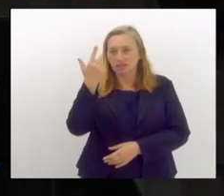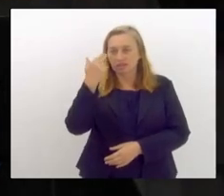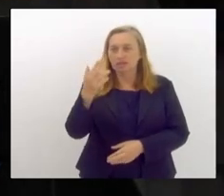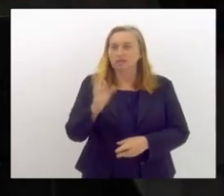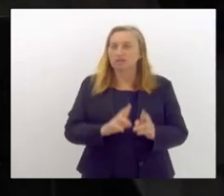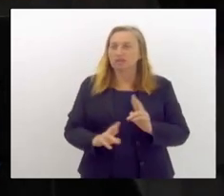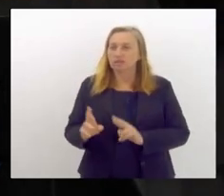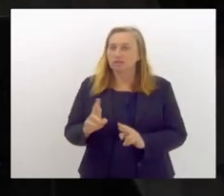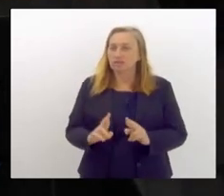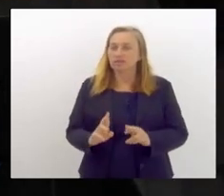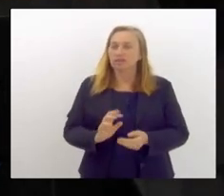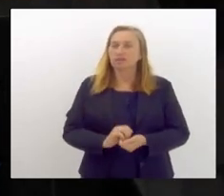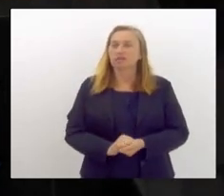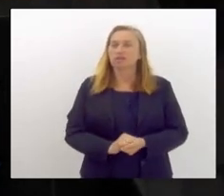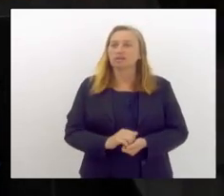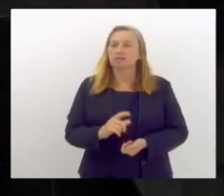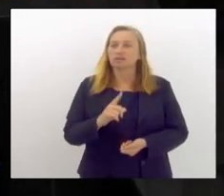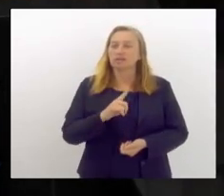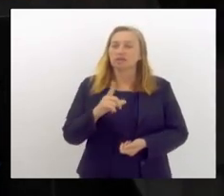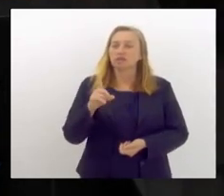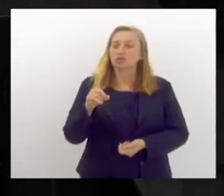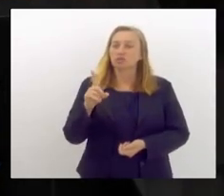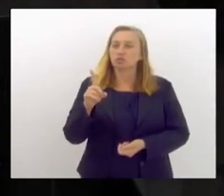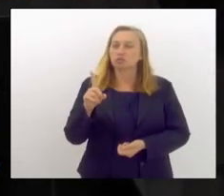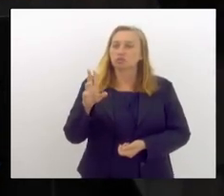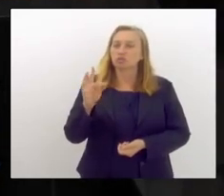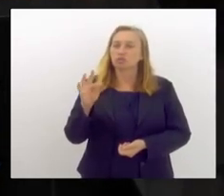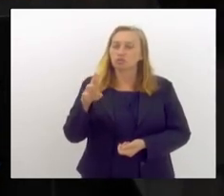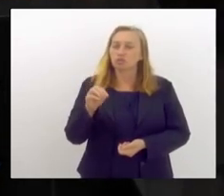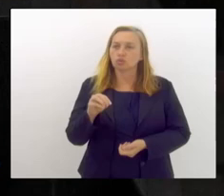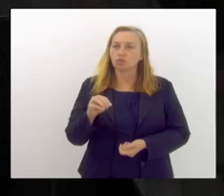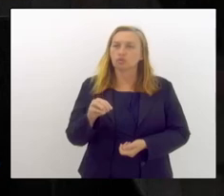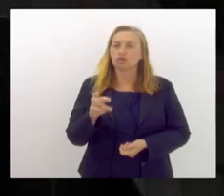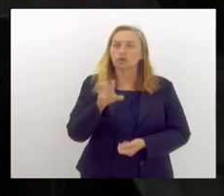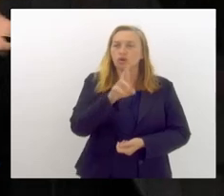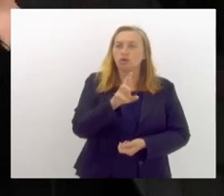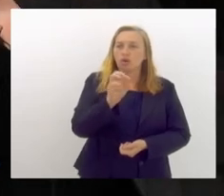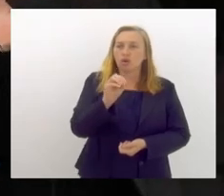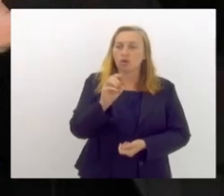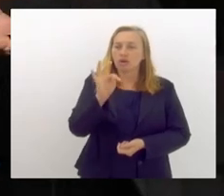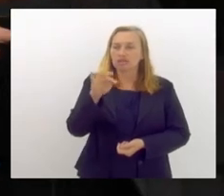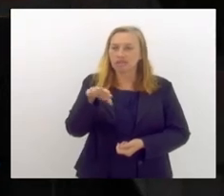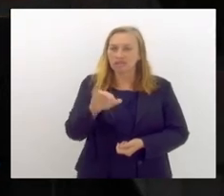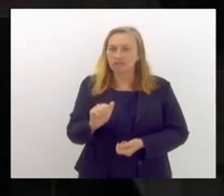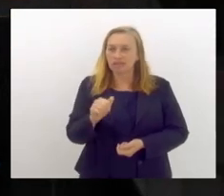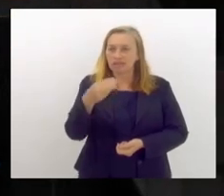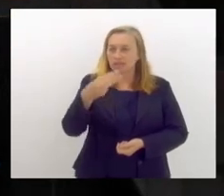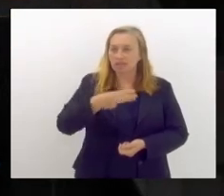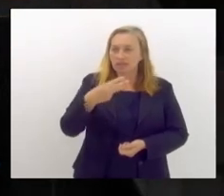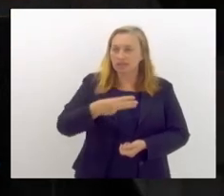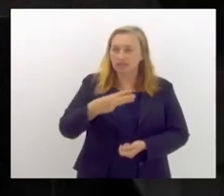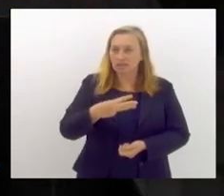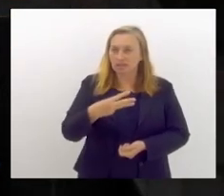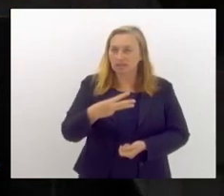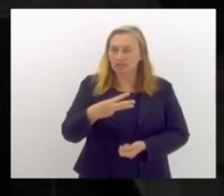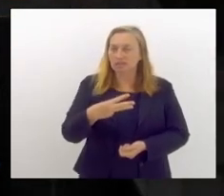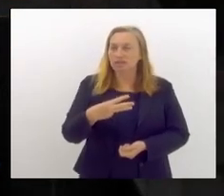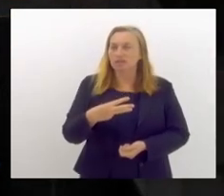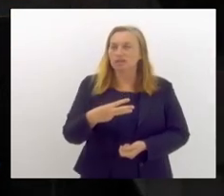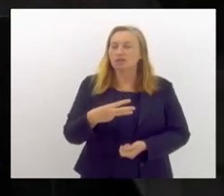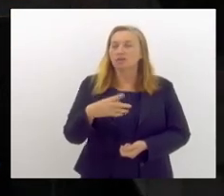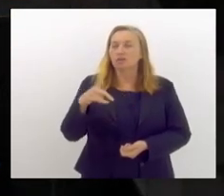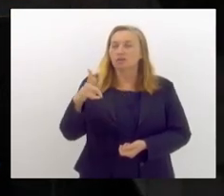ela, tem um duto chamado Rota 3, para levar o gás do mar até a